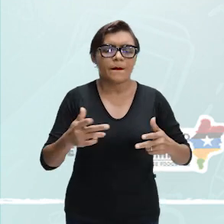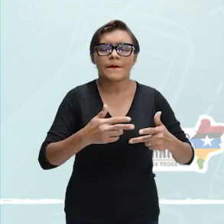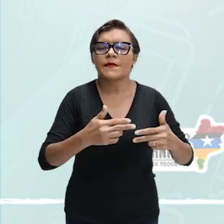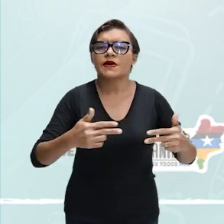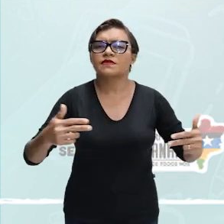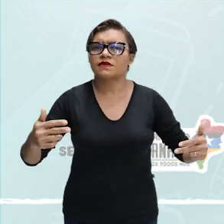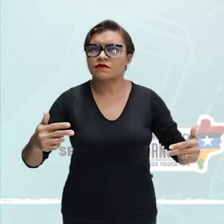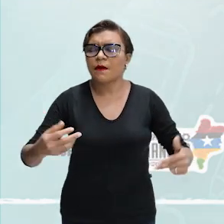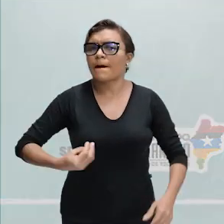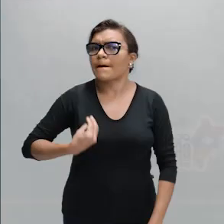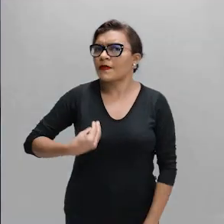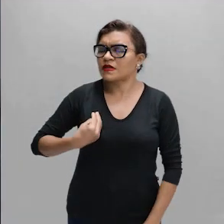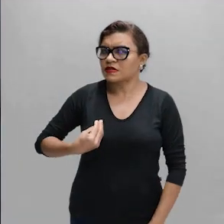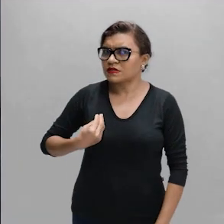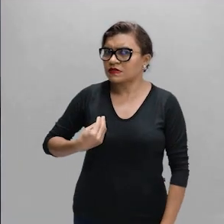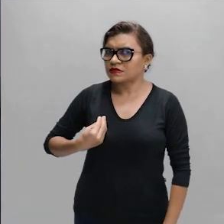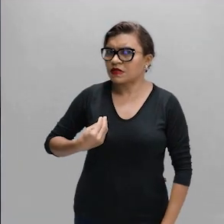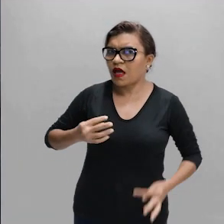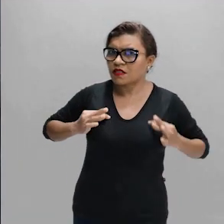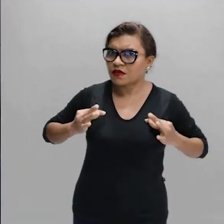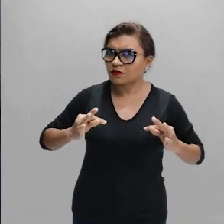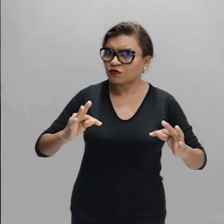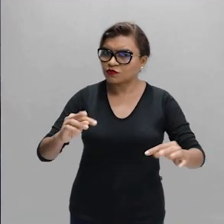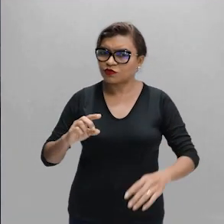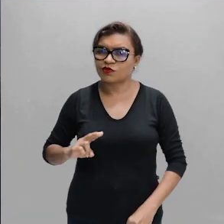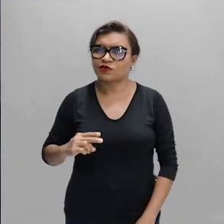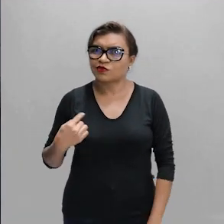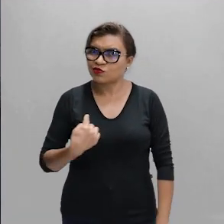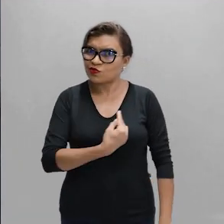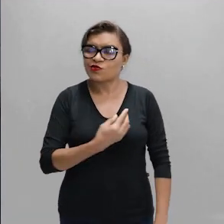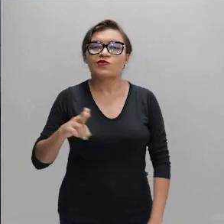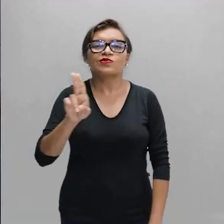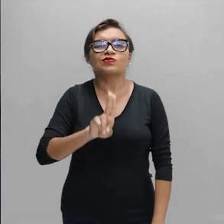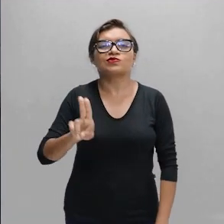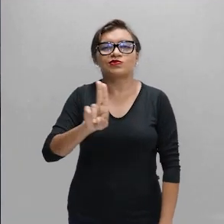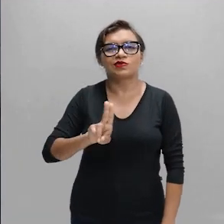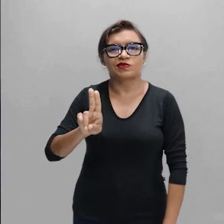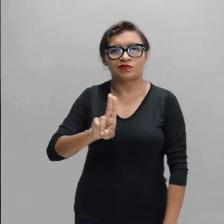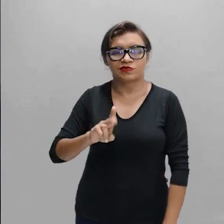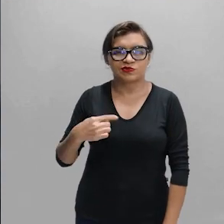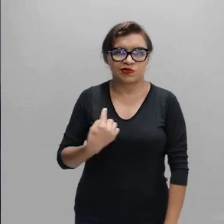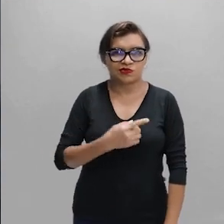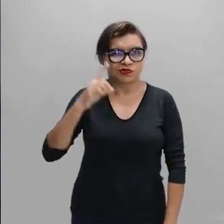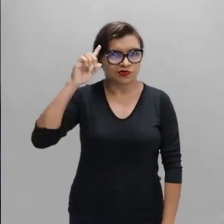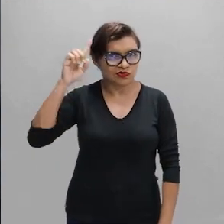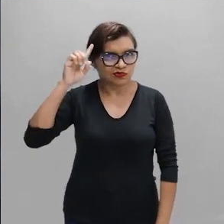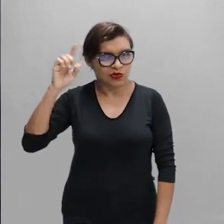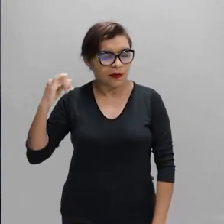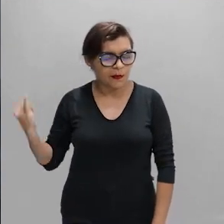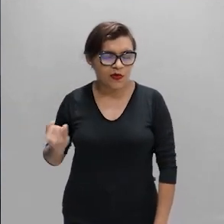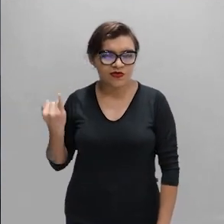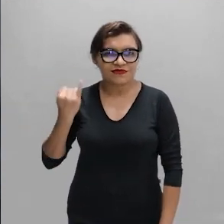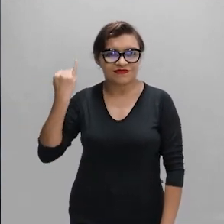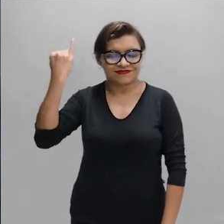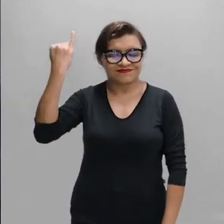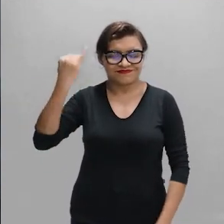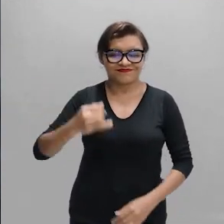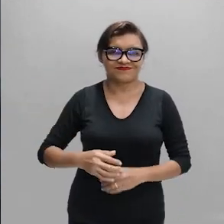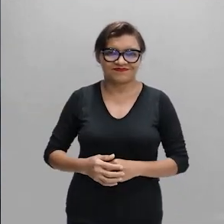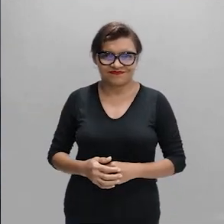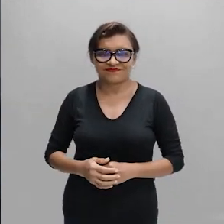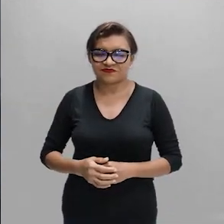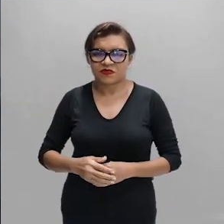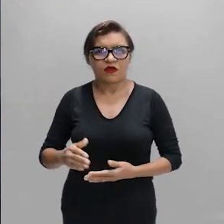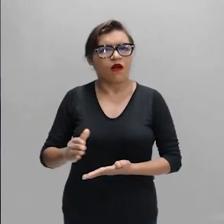estão presentes naquelas tecnologias que nós utilizamos no nosso dia a dia, que são muito importantes, né, para